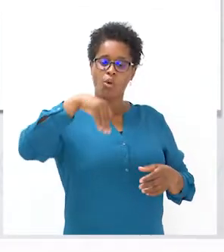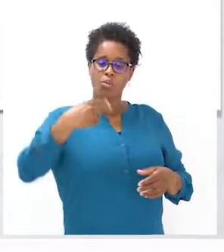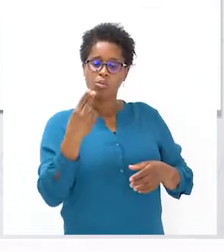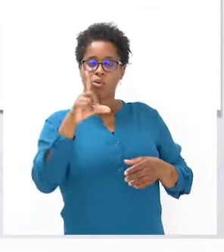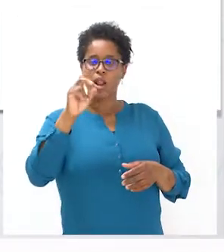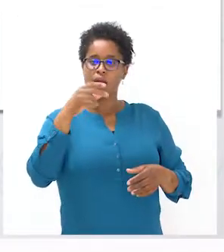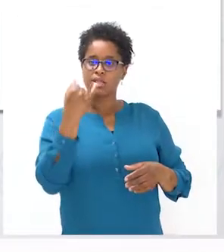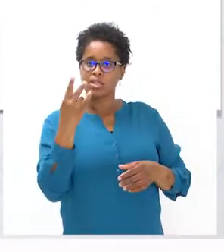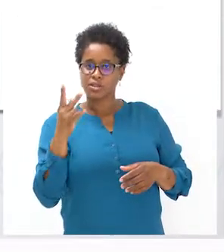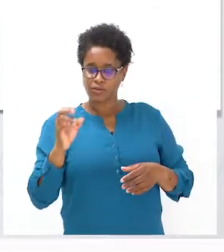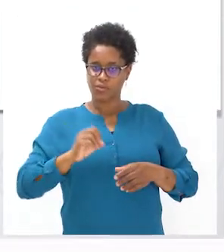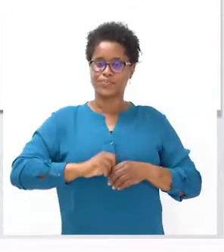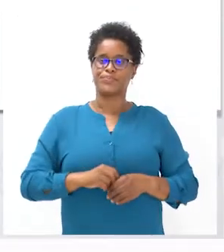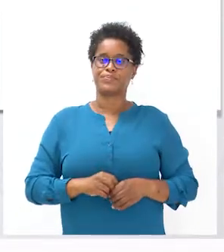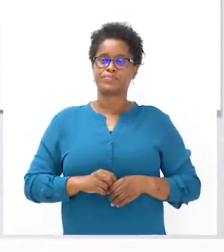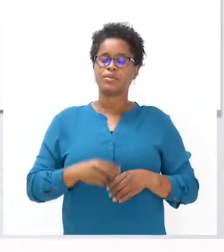copulativo.